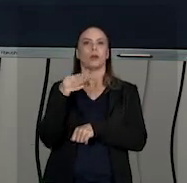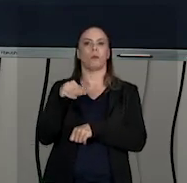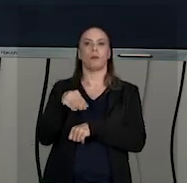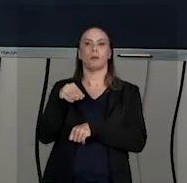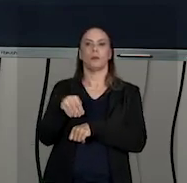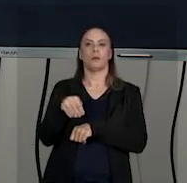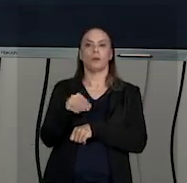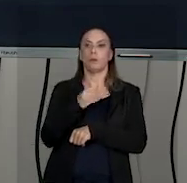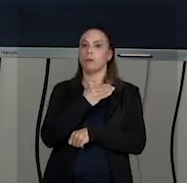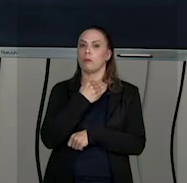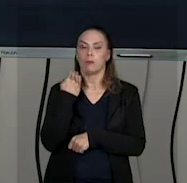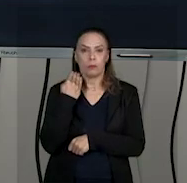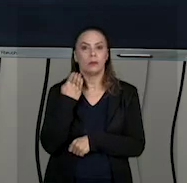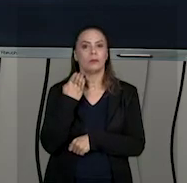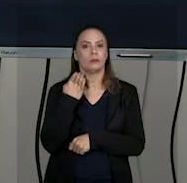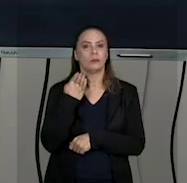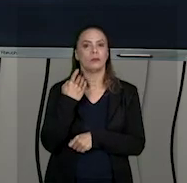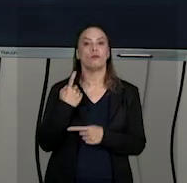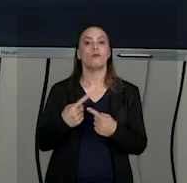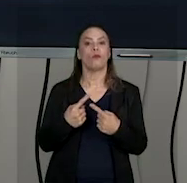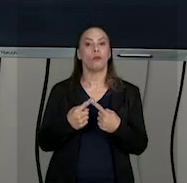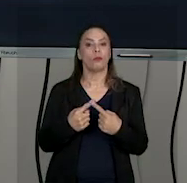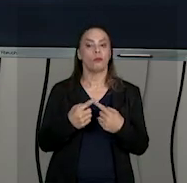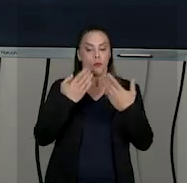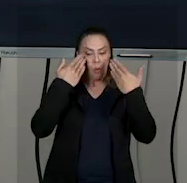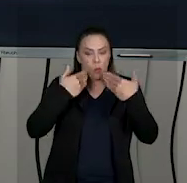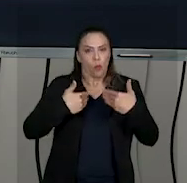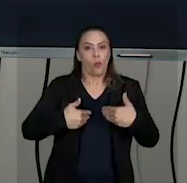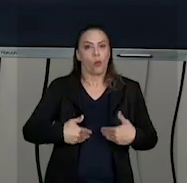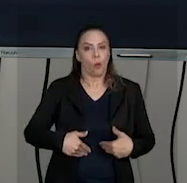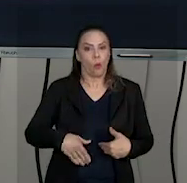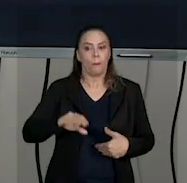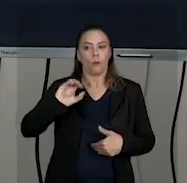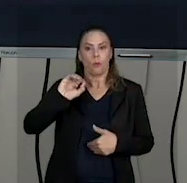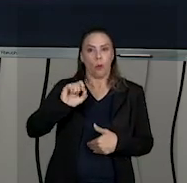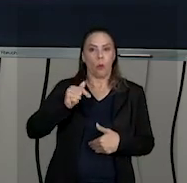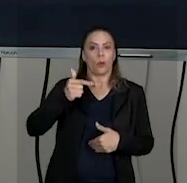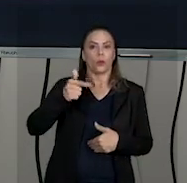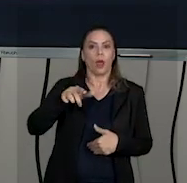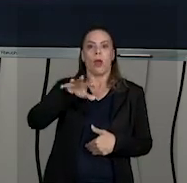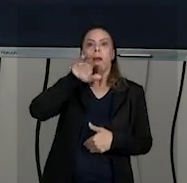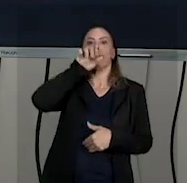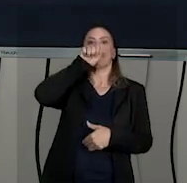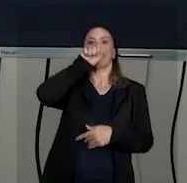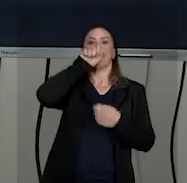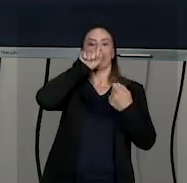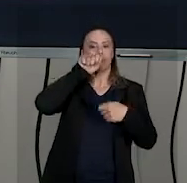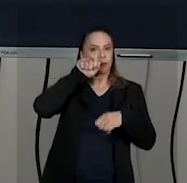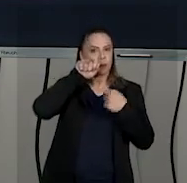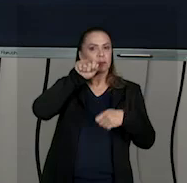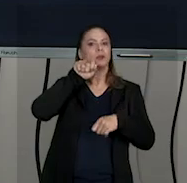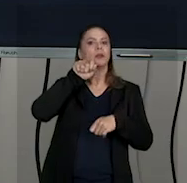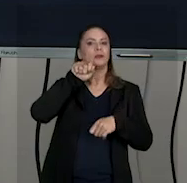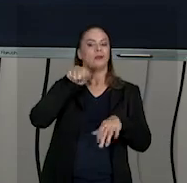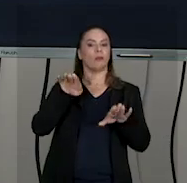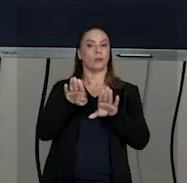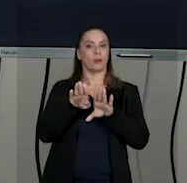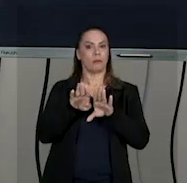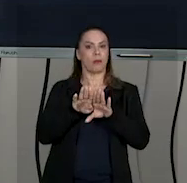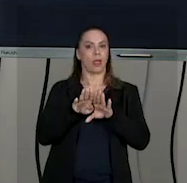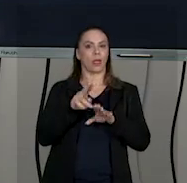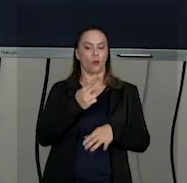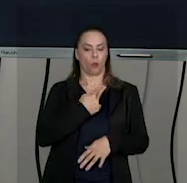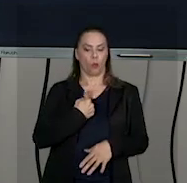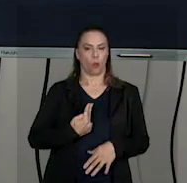a respirar, porque o seu corpo precisa do oxigênio e também dos nutrientes que são levados, né, através do sangue. O